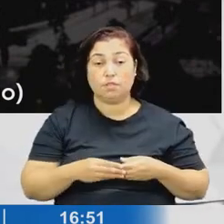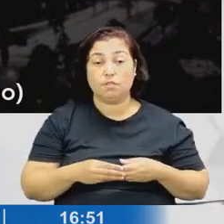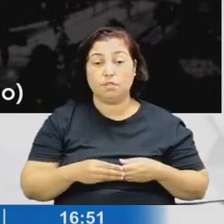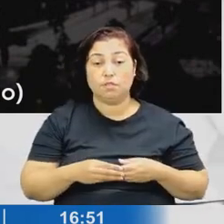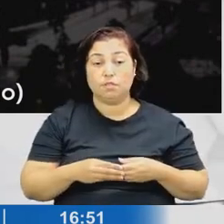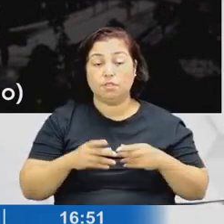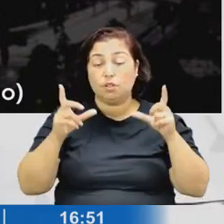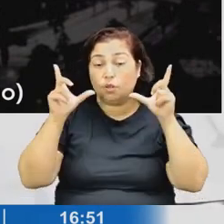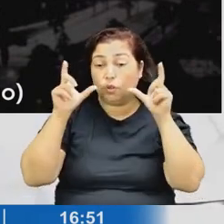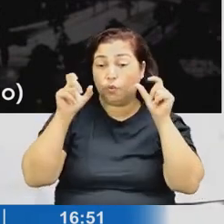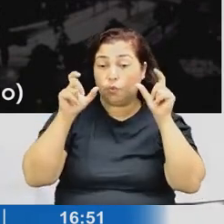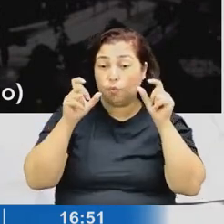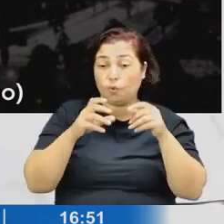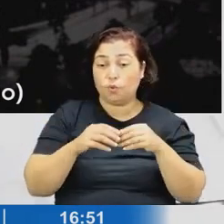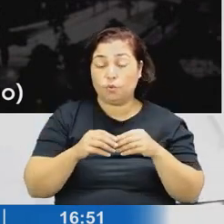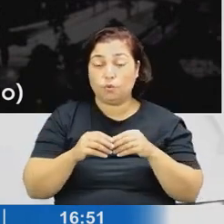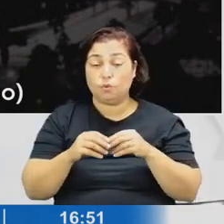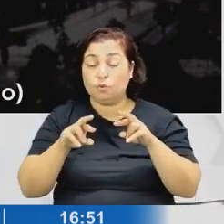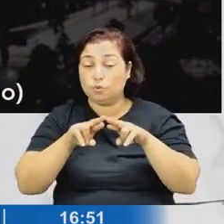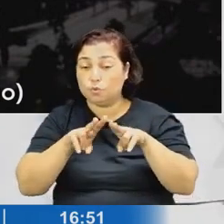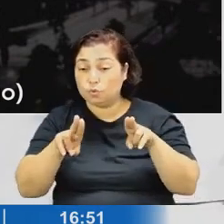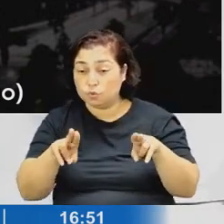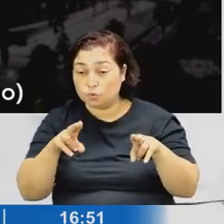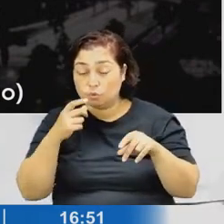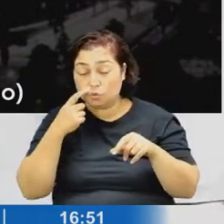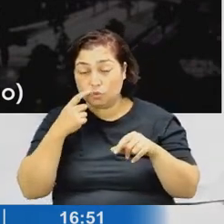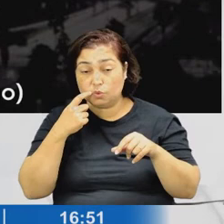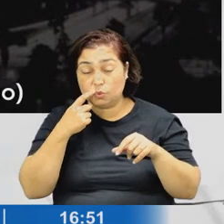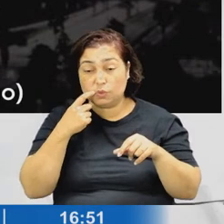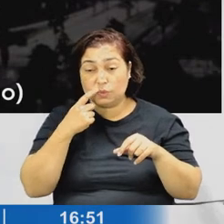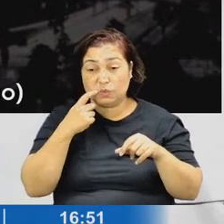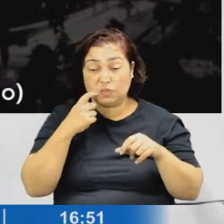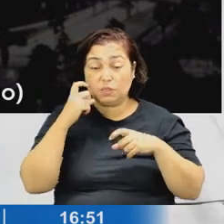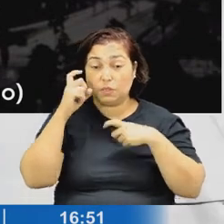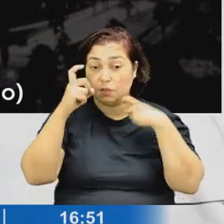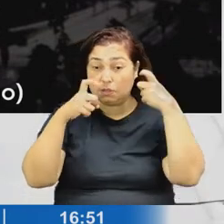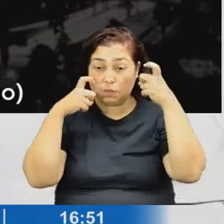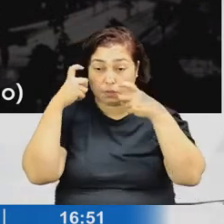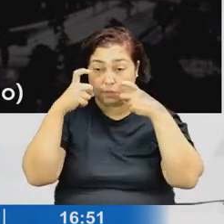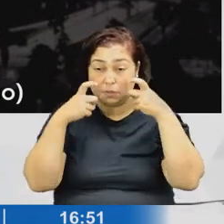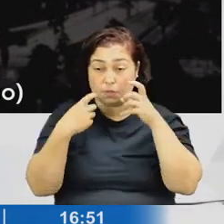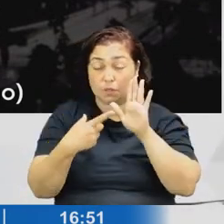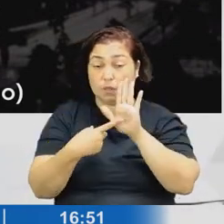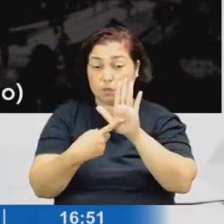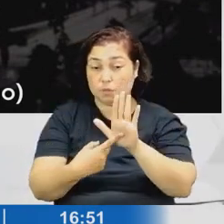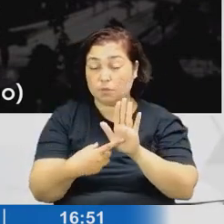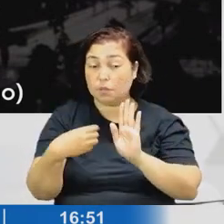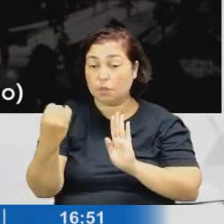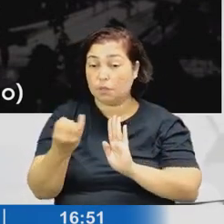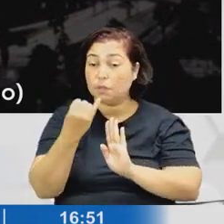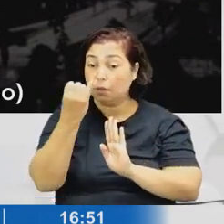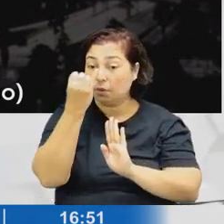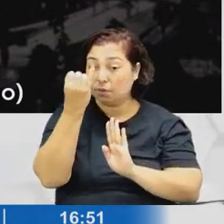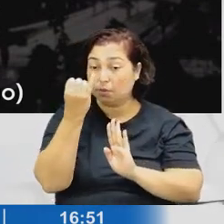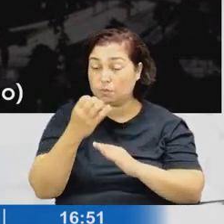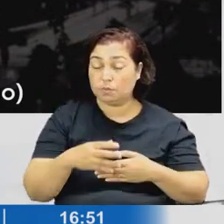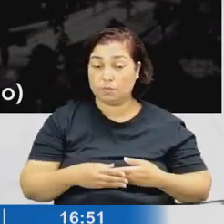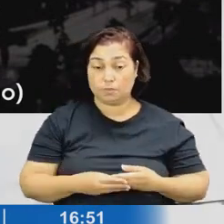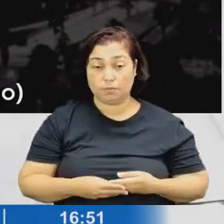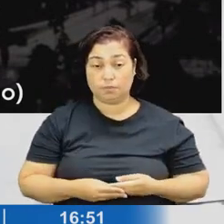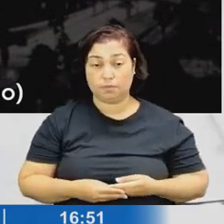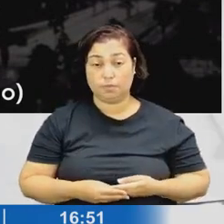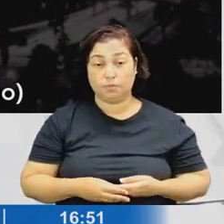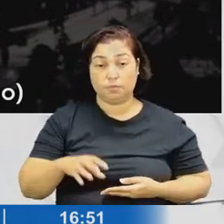a foto do pai e da mãe das coisas o líder de massa sem preocupado vai passar a percepção importante que ele tá preocupado né